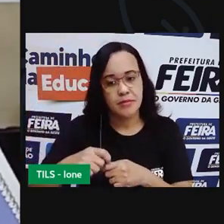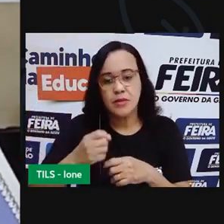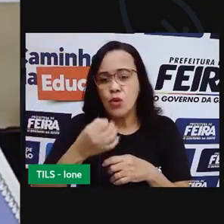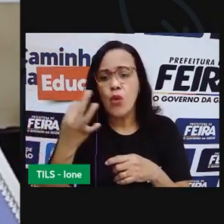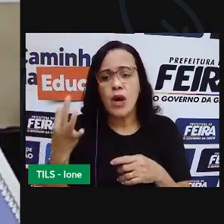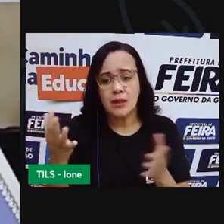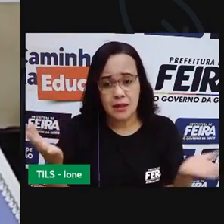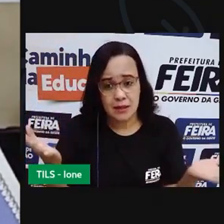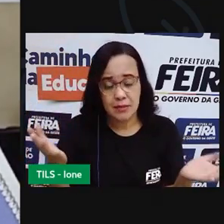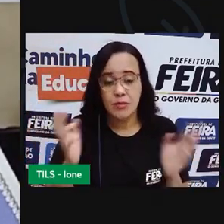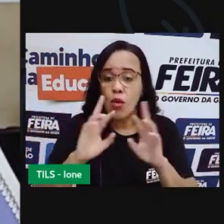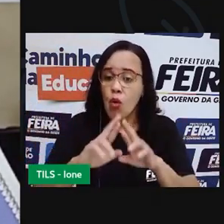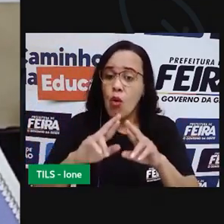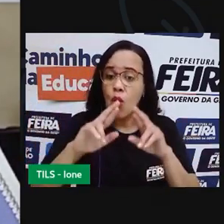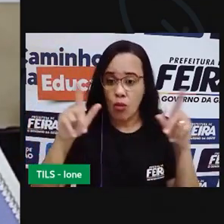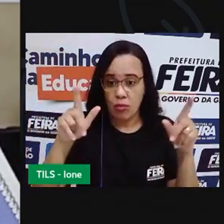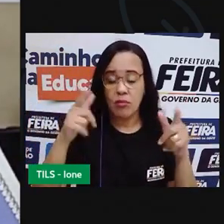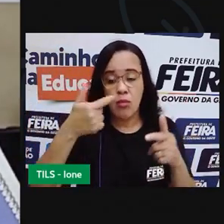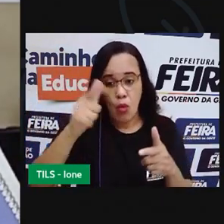Tem outra aqui, ó.